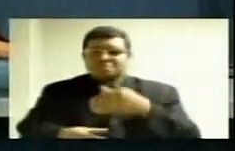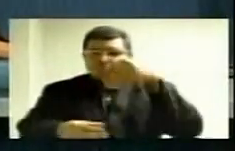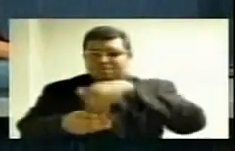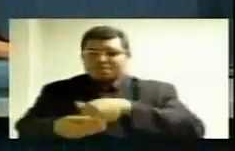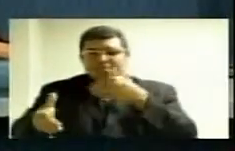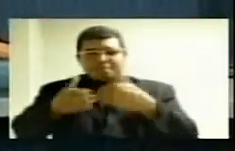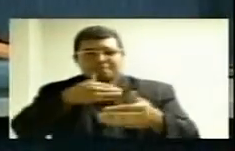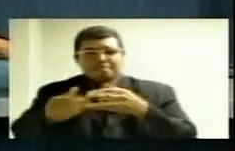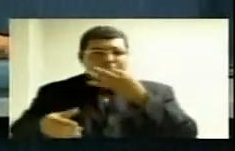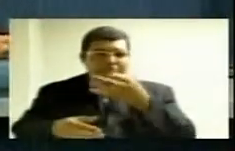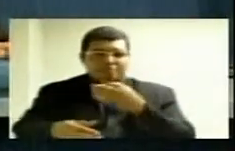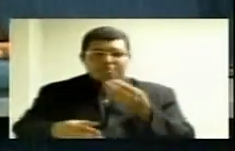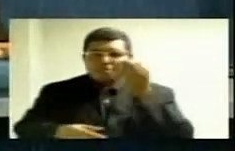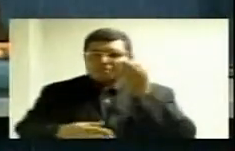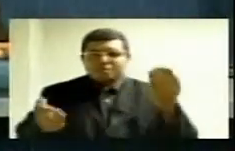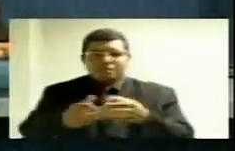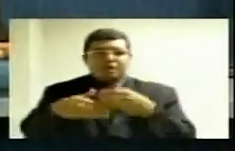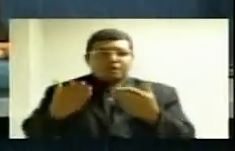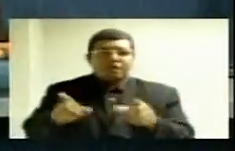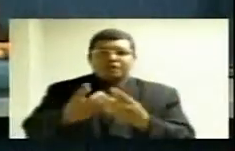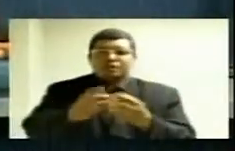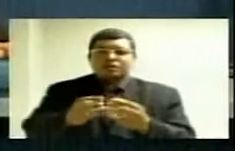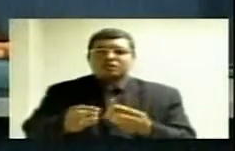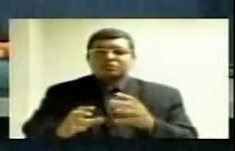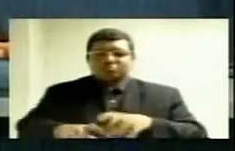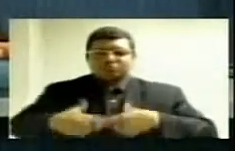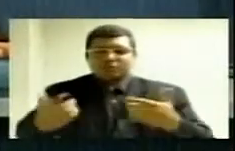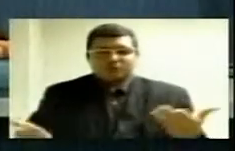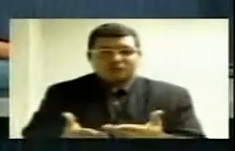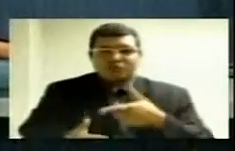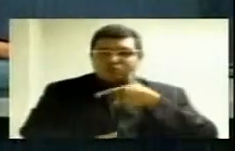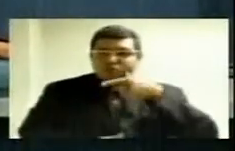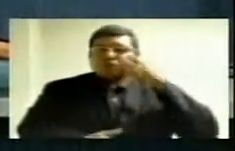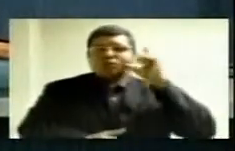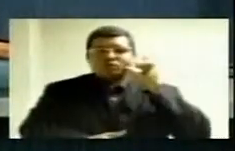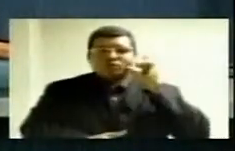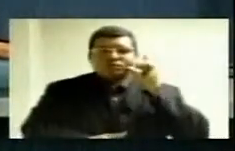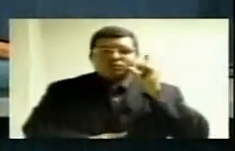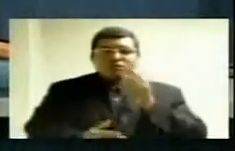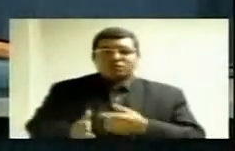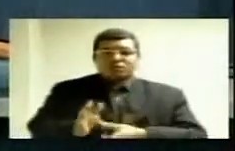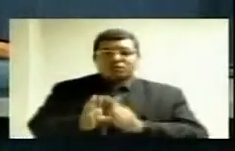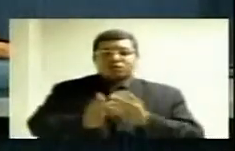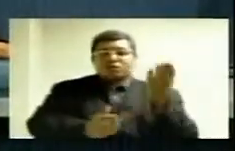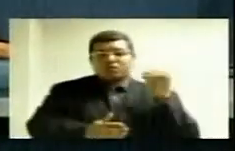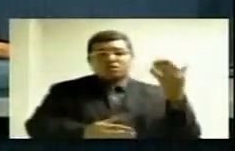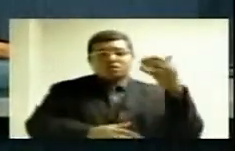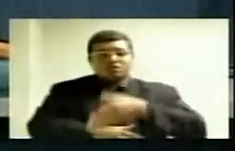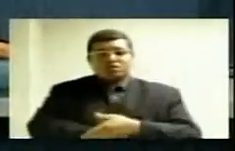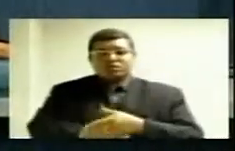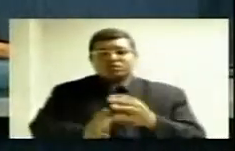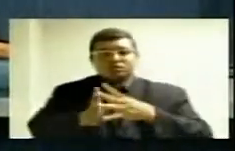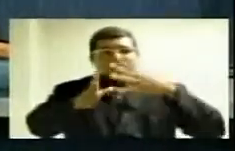votar qualquer questão de seu interesse, mas que covardemente ontem recuou da votação